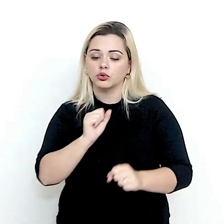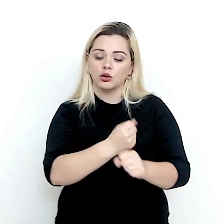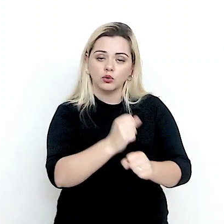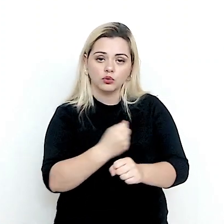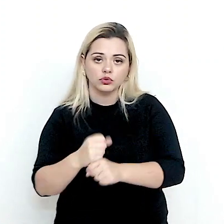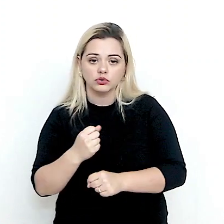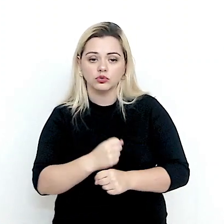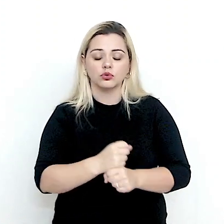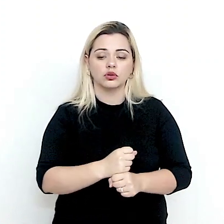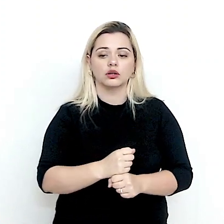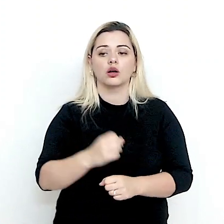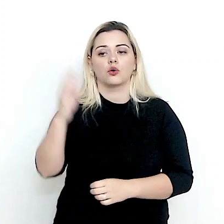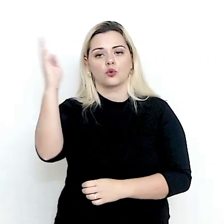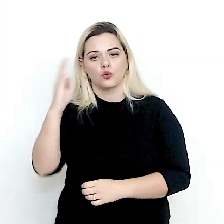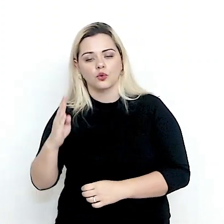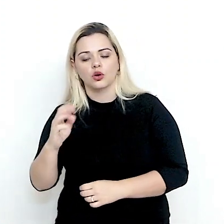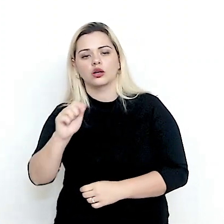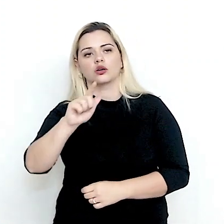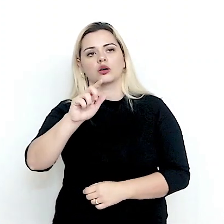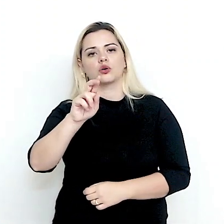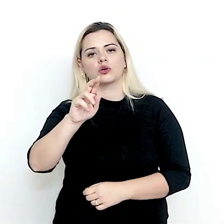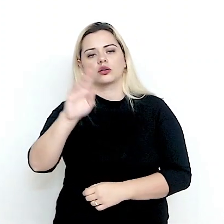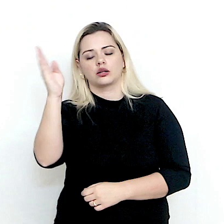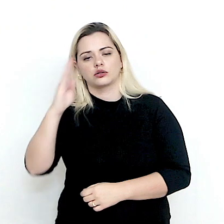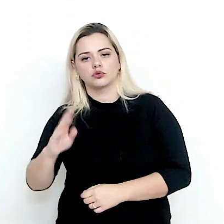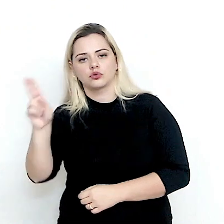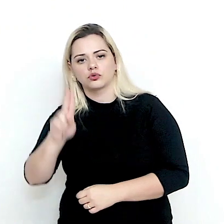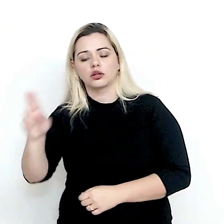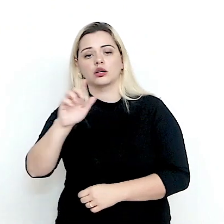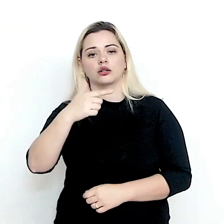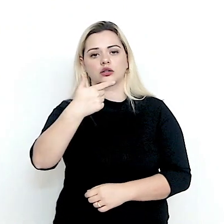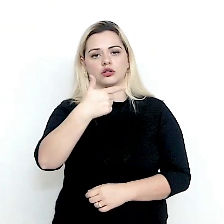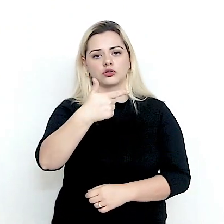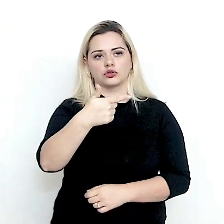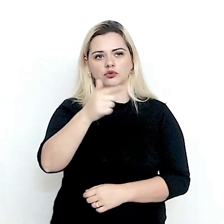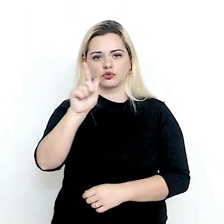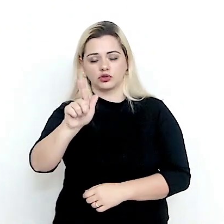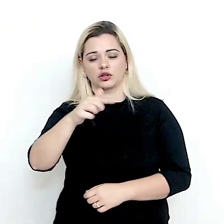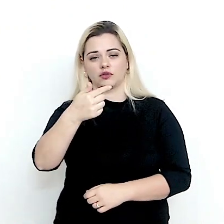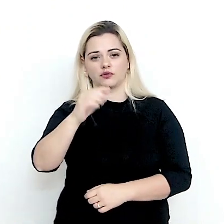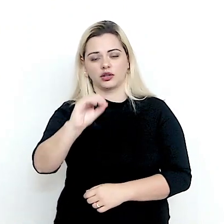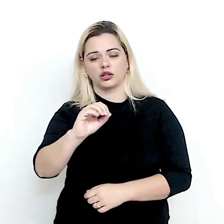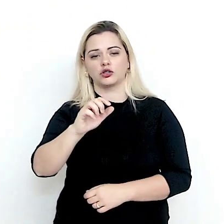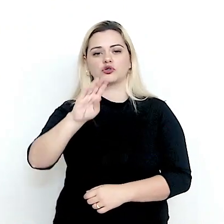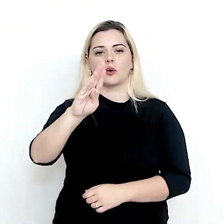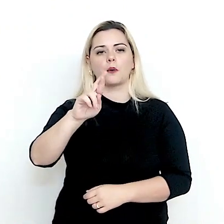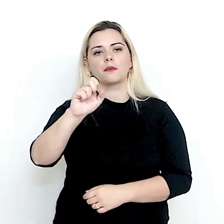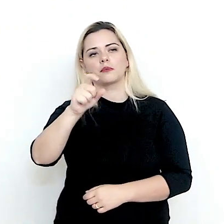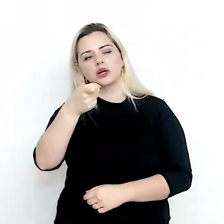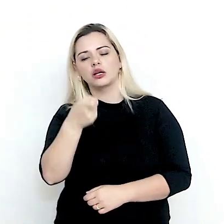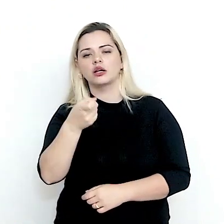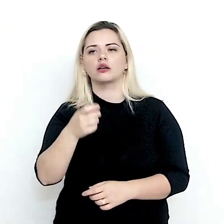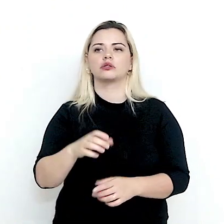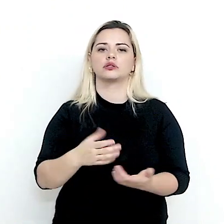construtivamente no âmbito das Nações Unidas, do G20, da Organização Mundial do Comércio, do BRICS, e irão